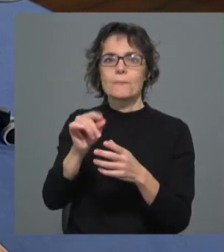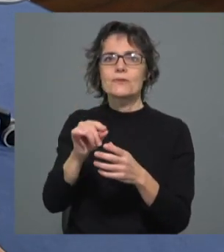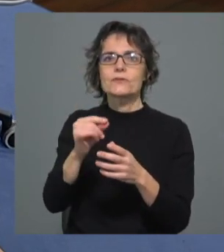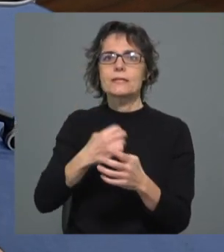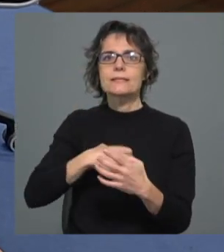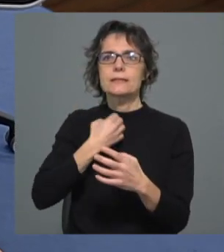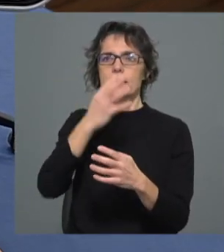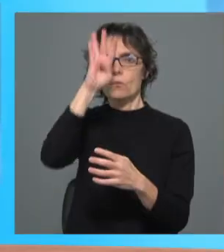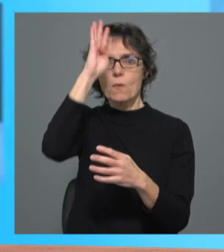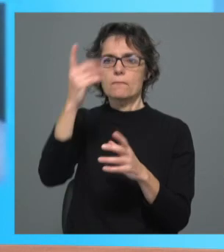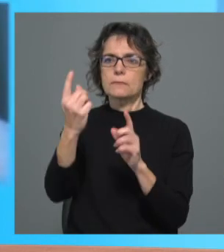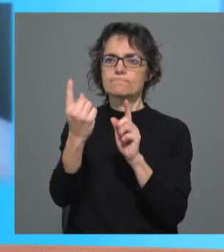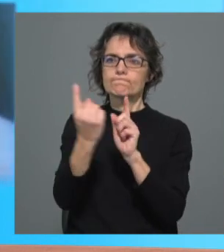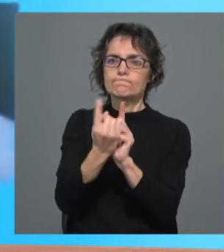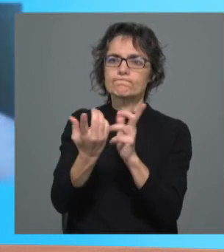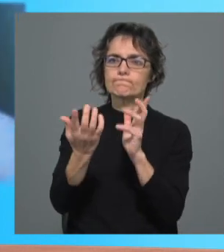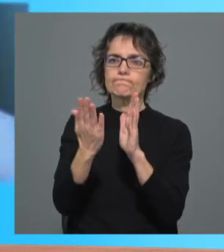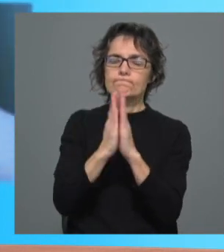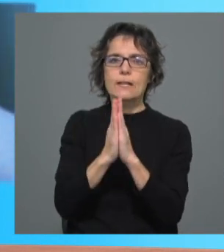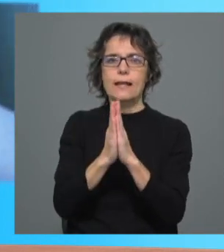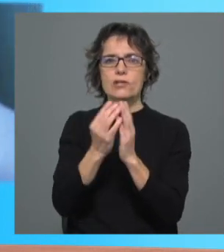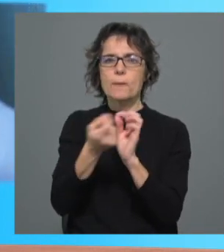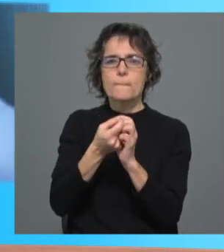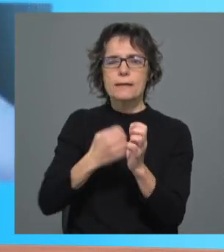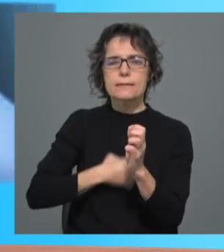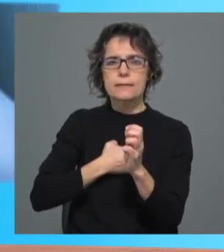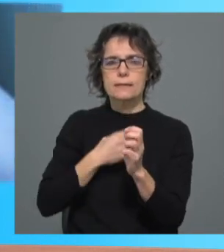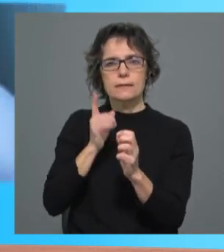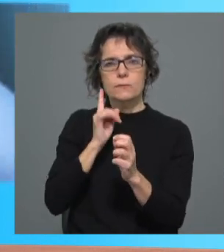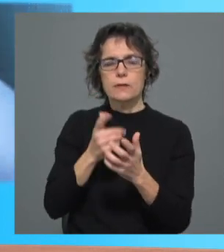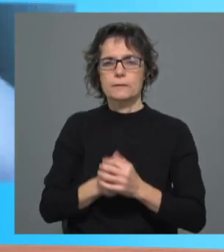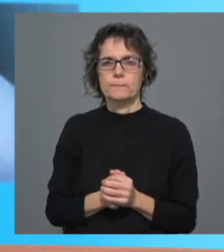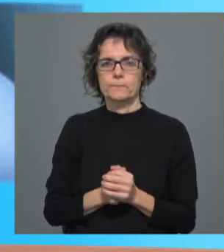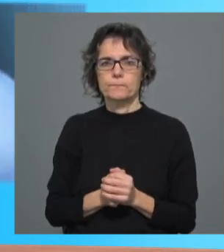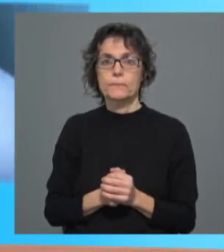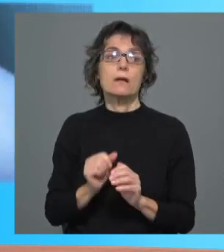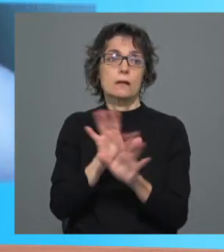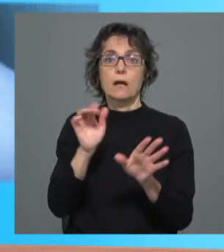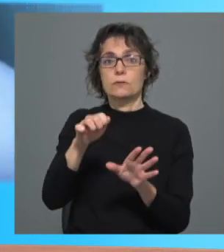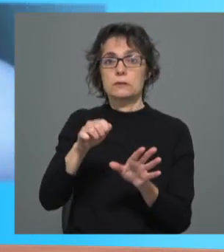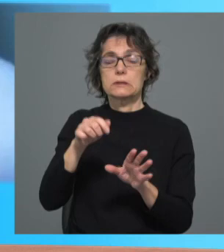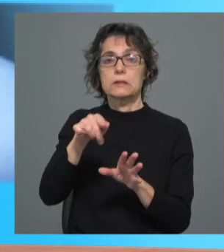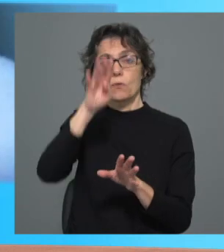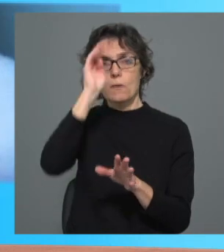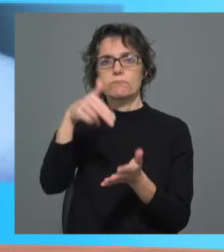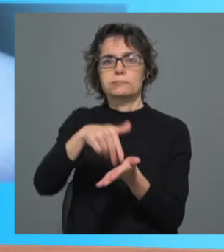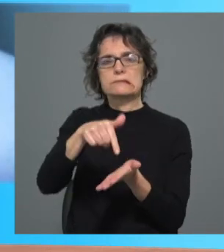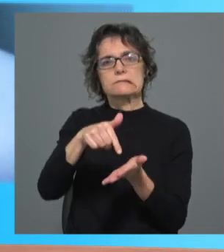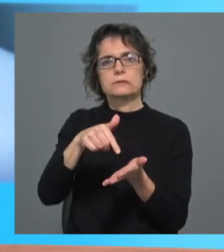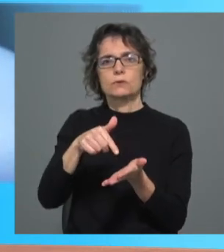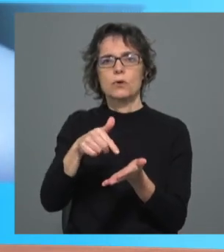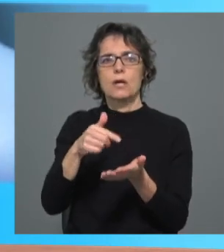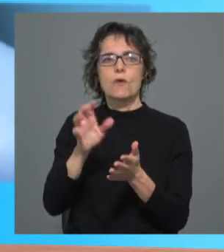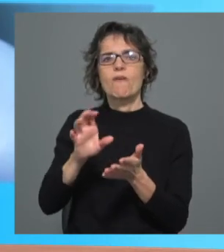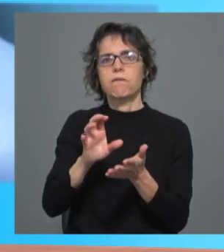com o povo, não é? Sim, é um sinal inequívoco de solidariedade com toda esta gente, não só com